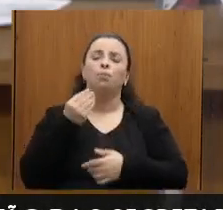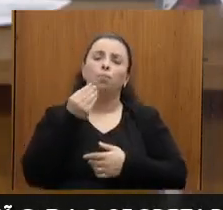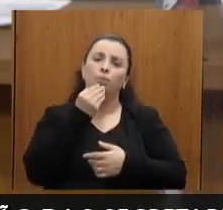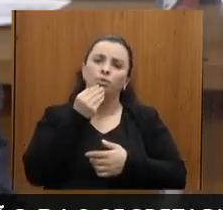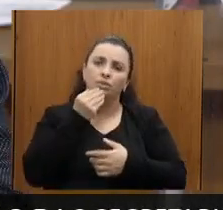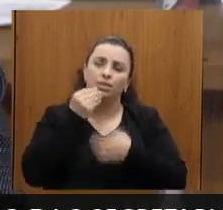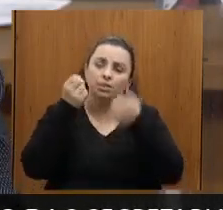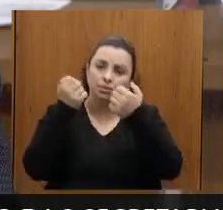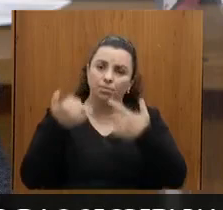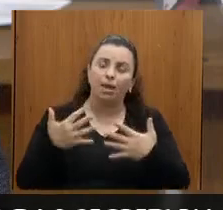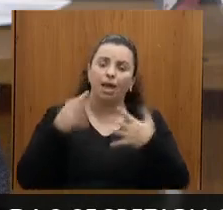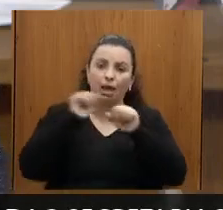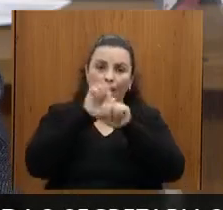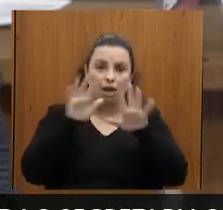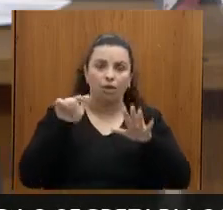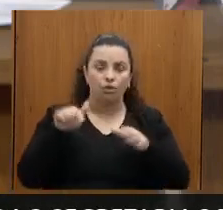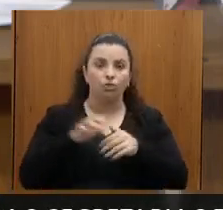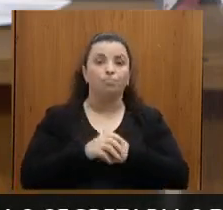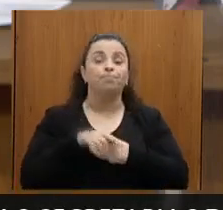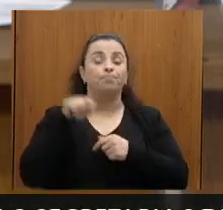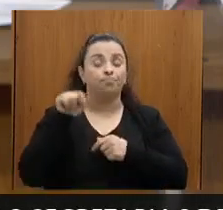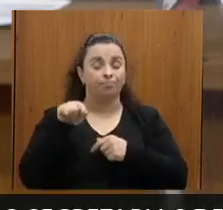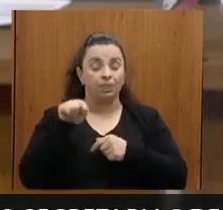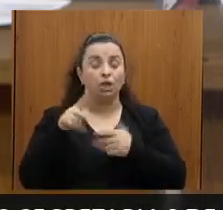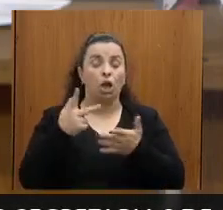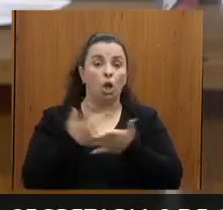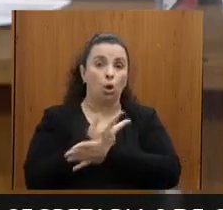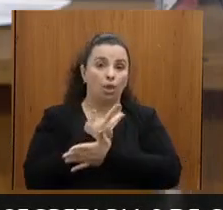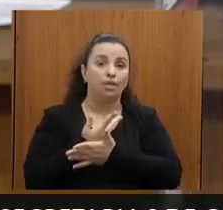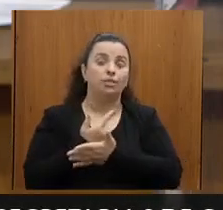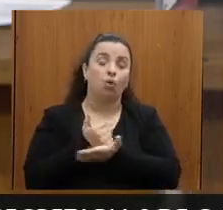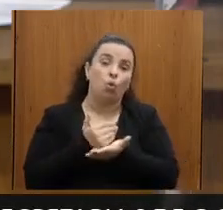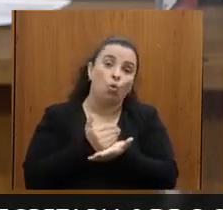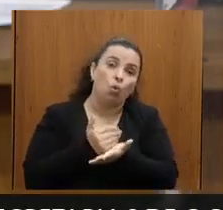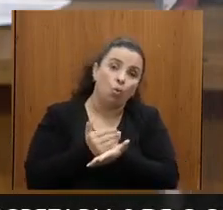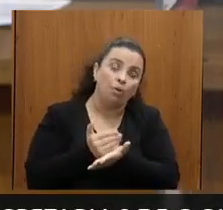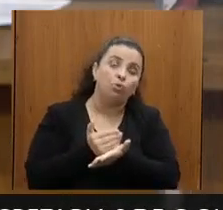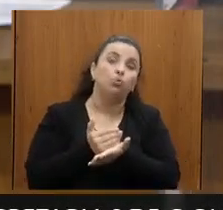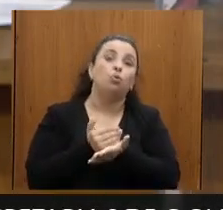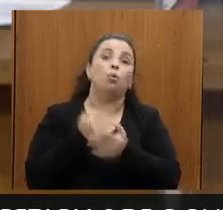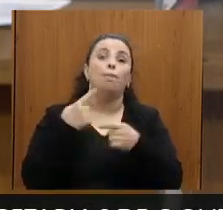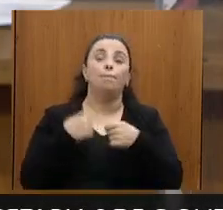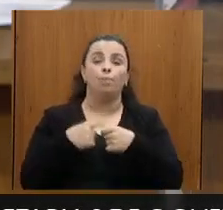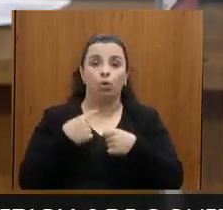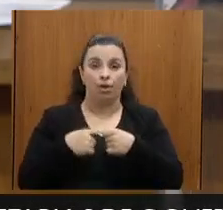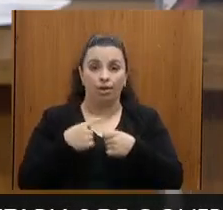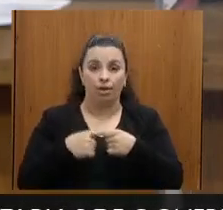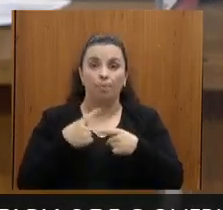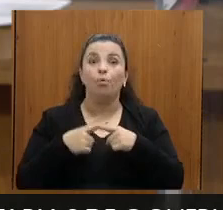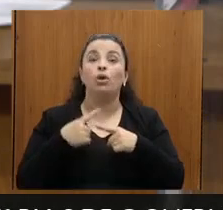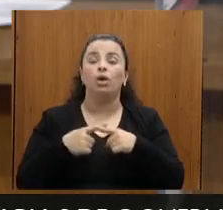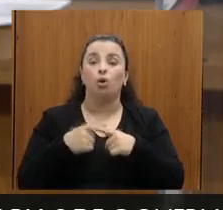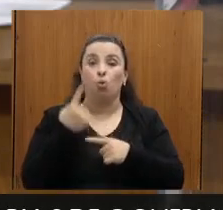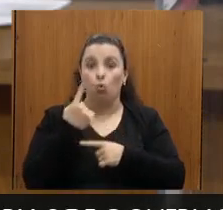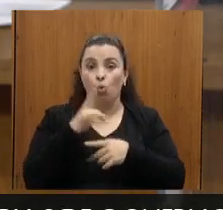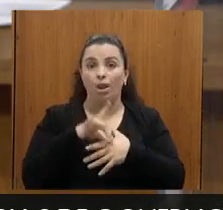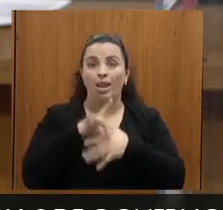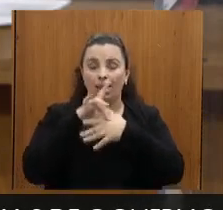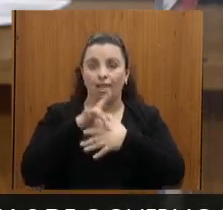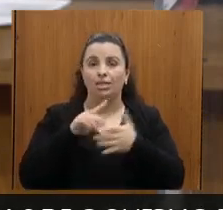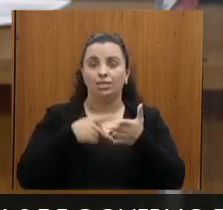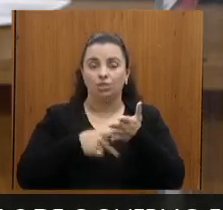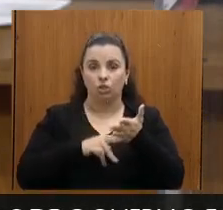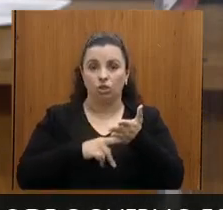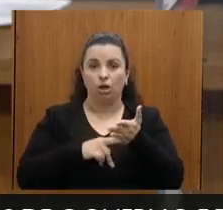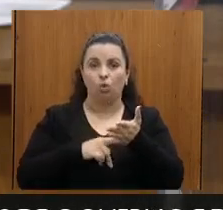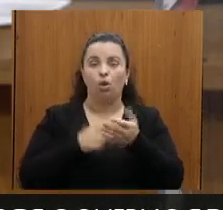Essa situação, ela começa, na verdade, deputado, porque um dirigente sindical, no final do